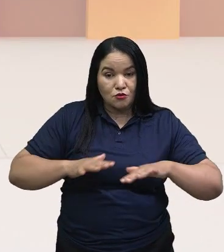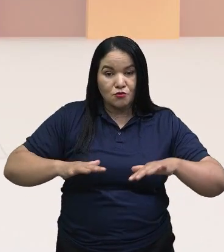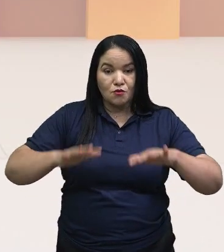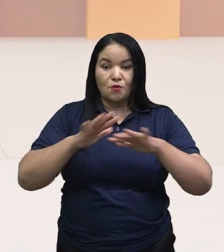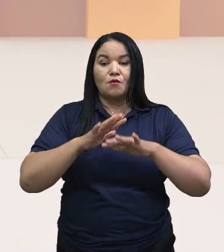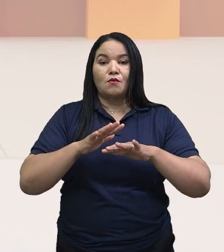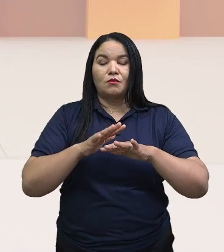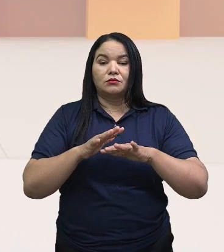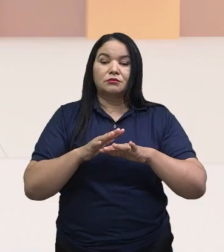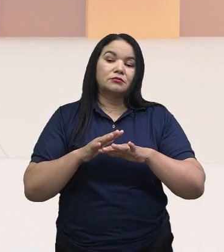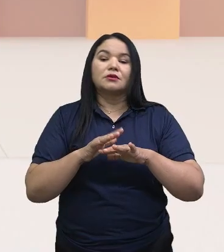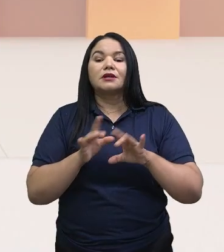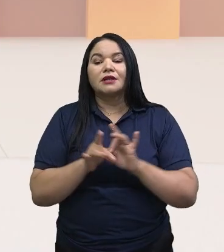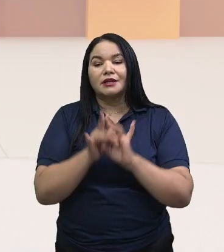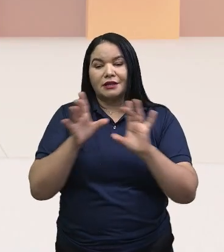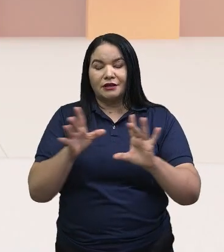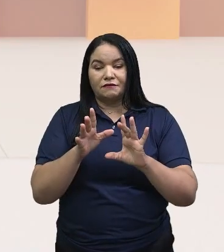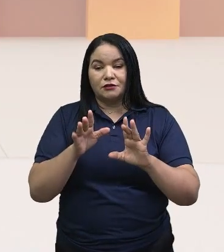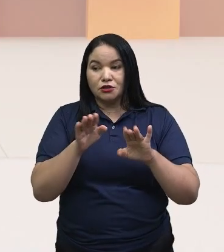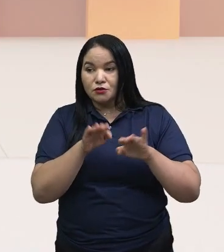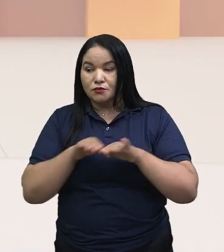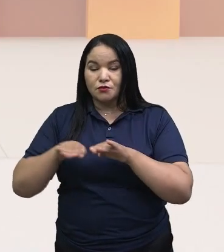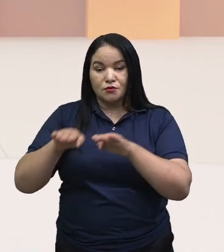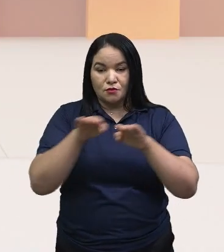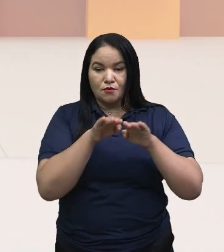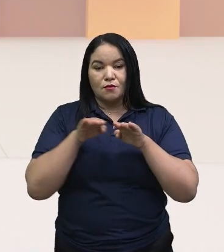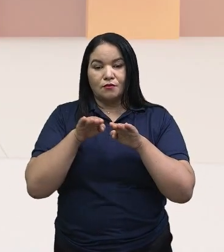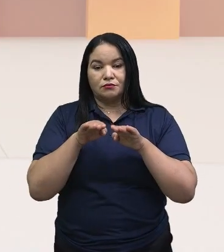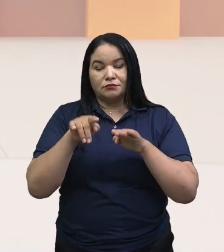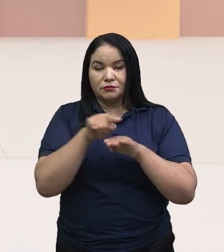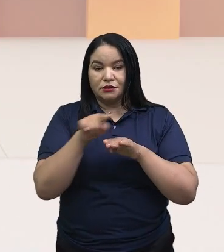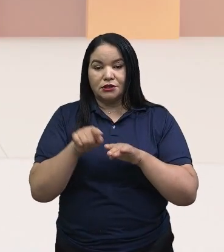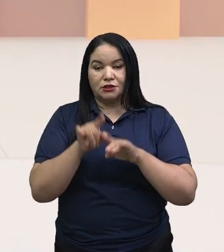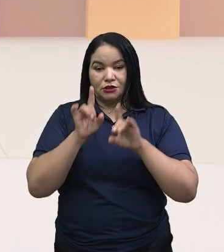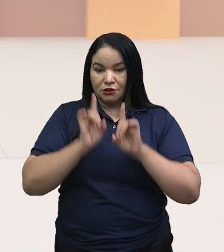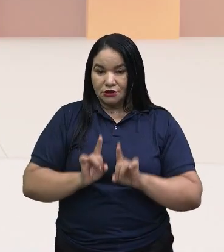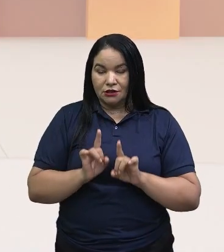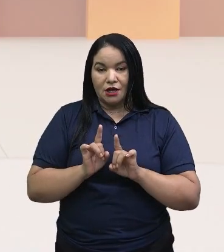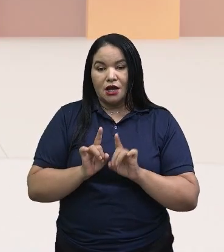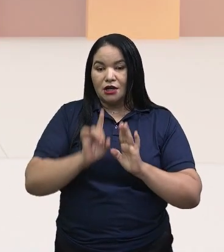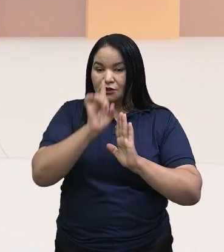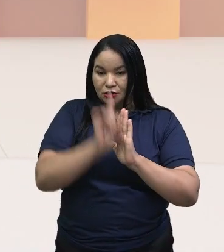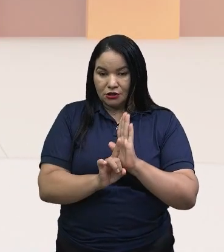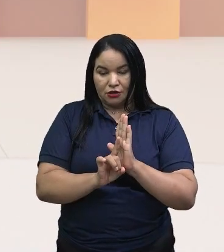e iguais em dignidade e direitos. Ponto.